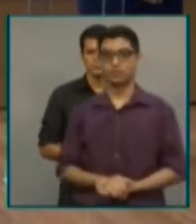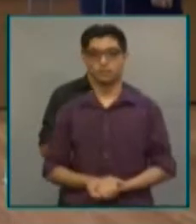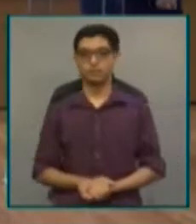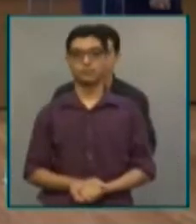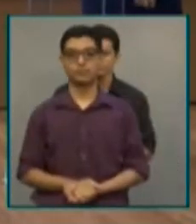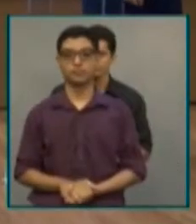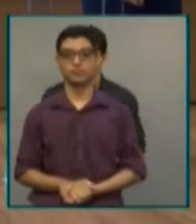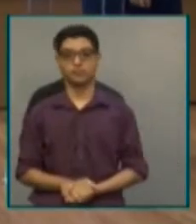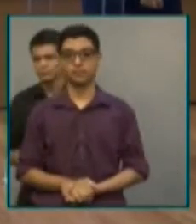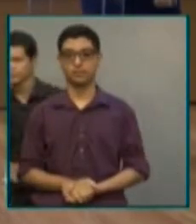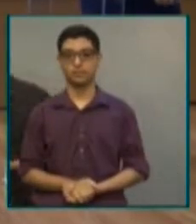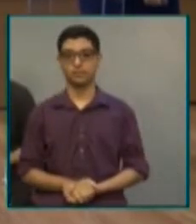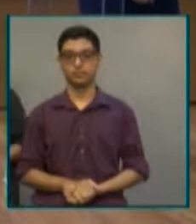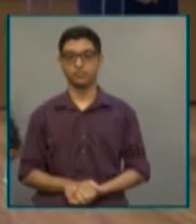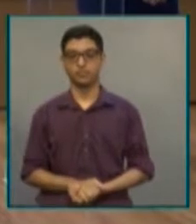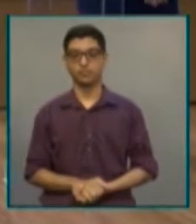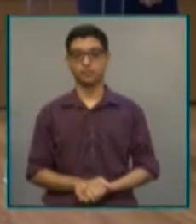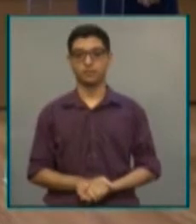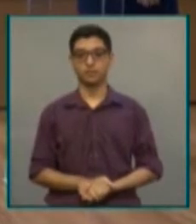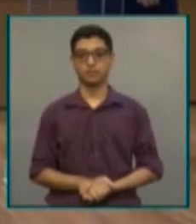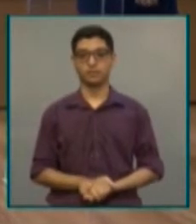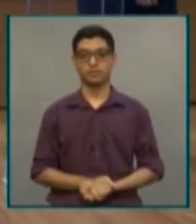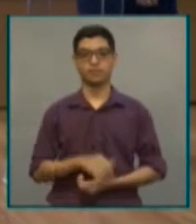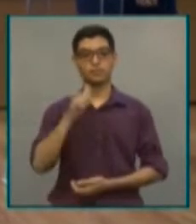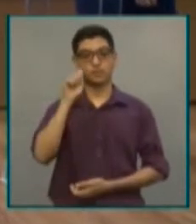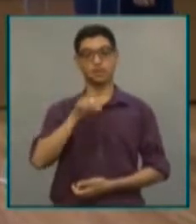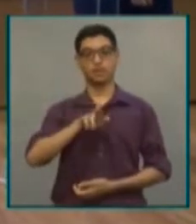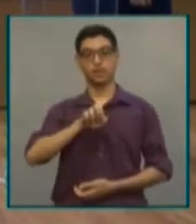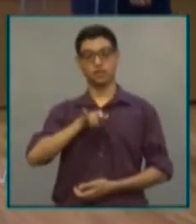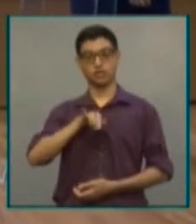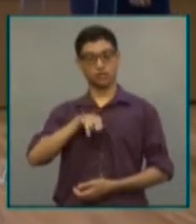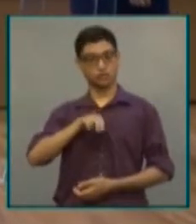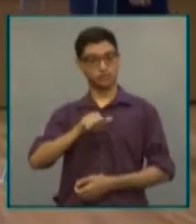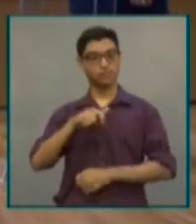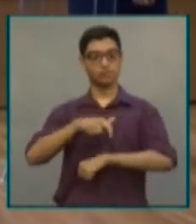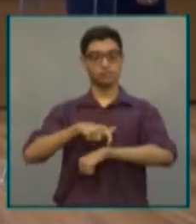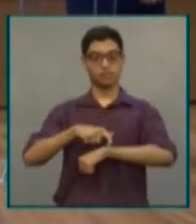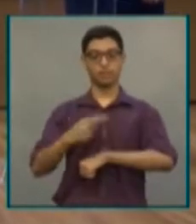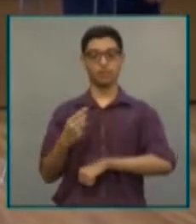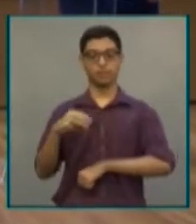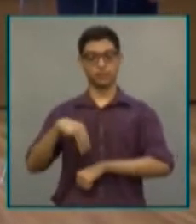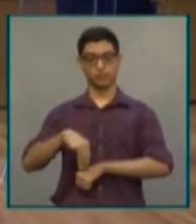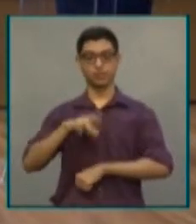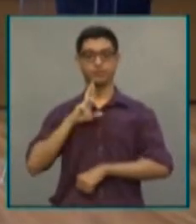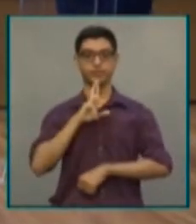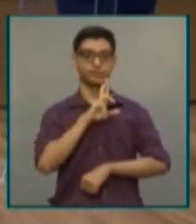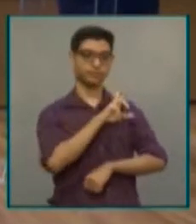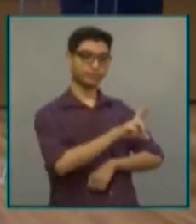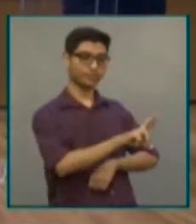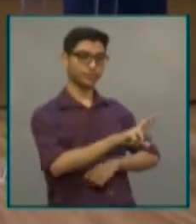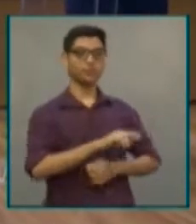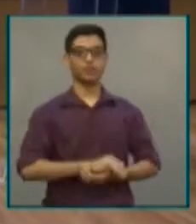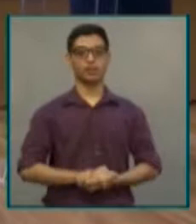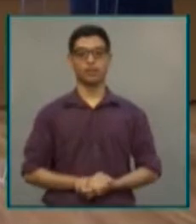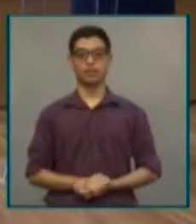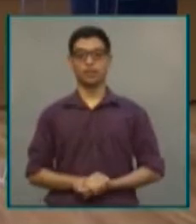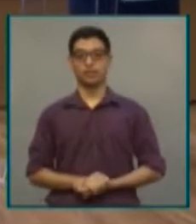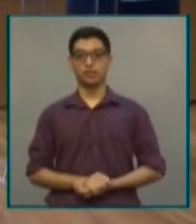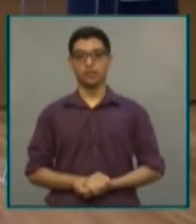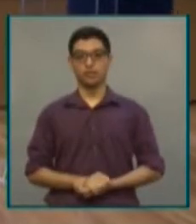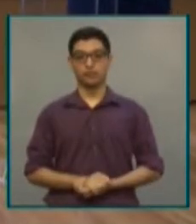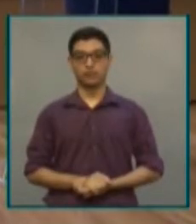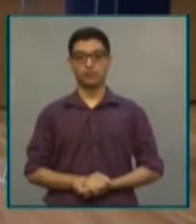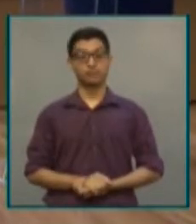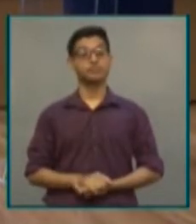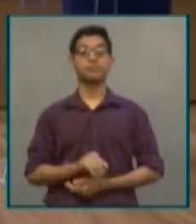A candidata Regina Jansen terá 1 minuto para fazer a réplica. Candidata, tolerância